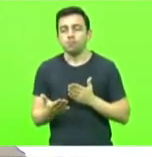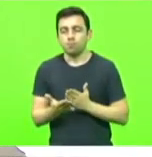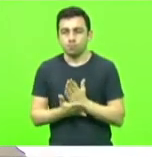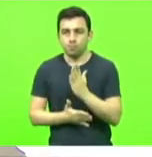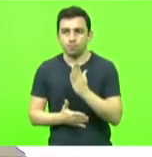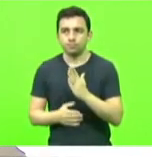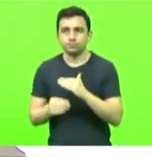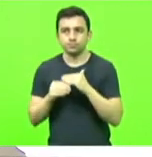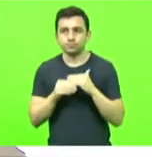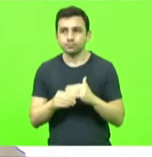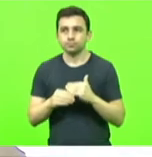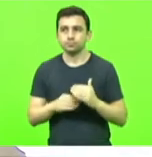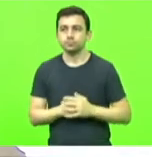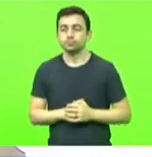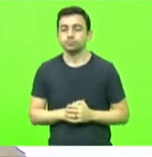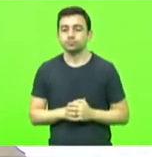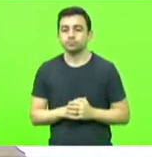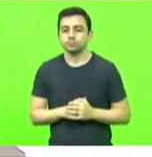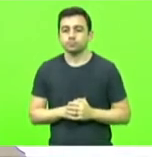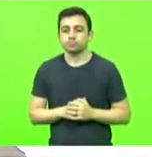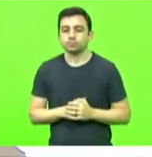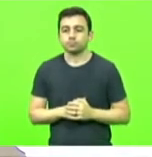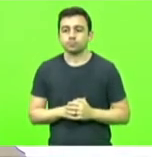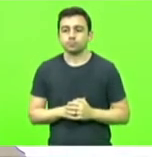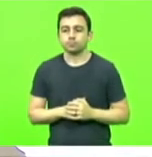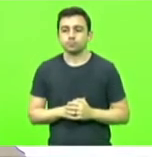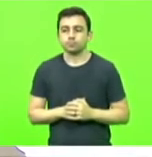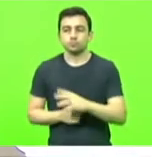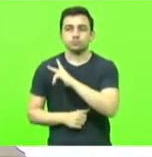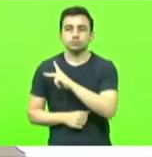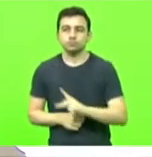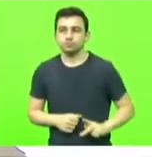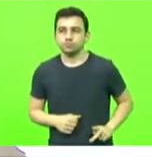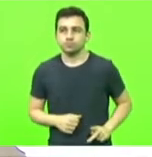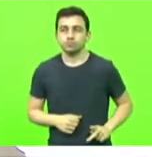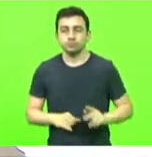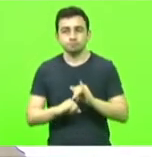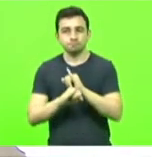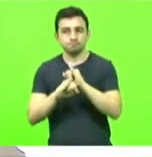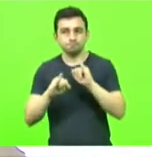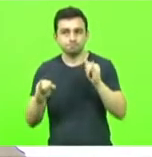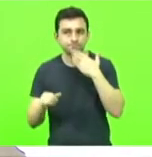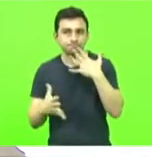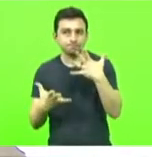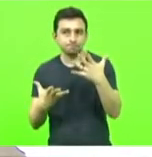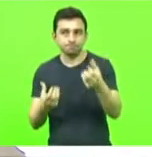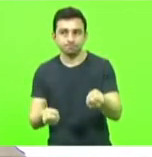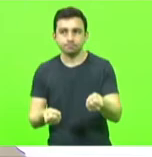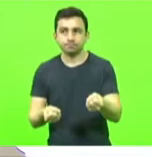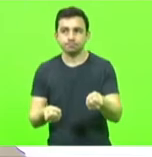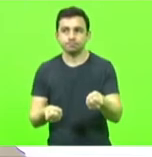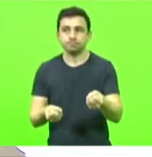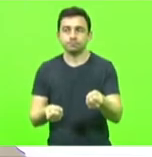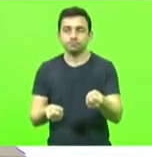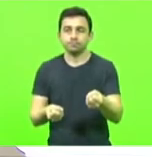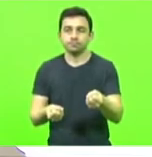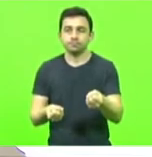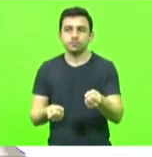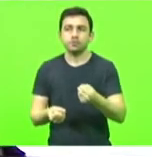Aprovado por unanimidade. Esta presidência comunica que defere os seguintes requerimentos. Requerimentos